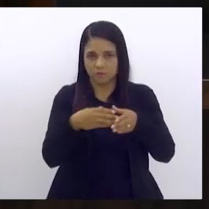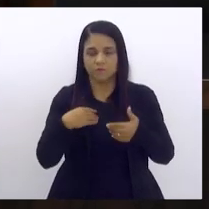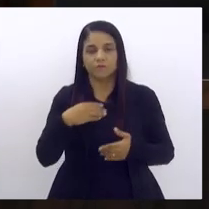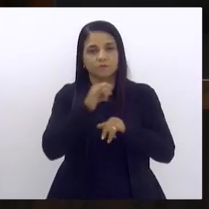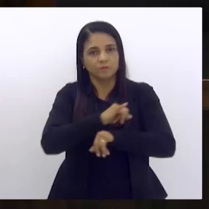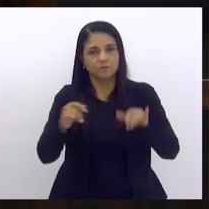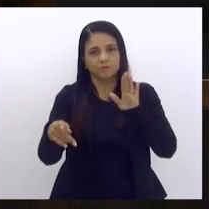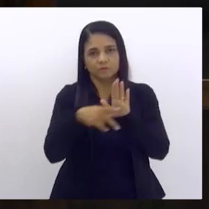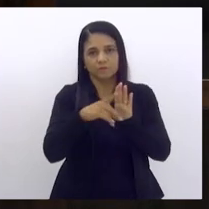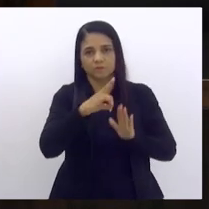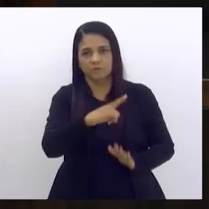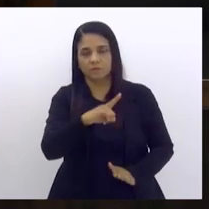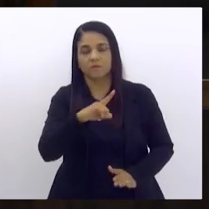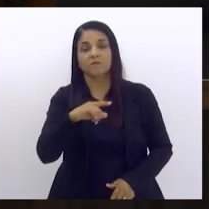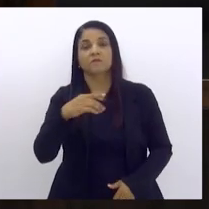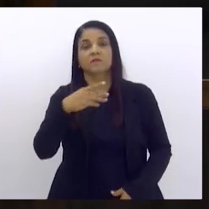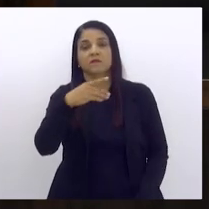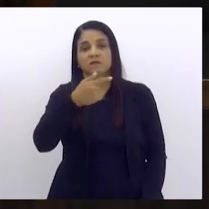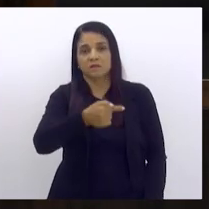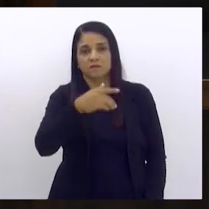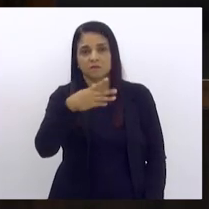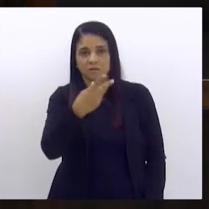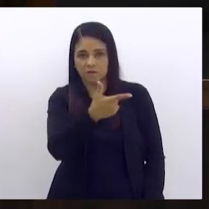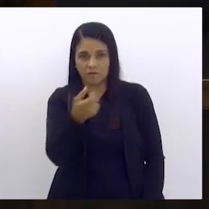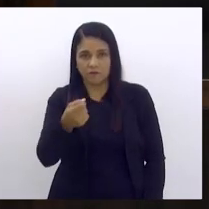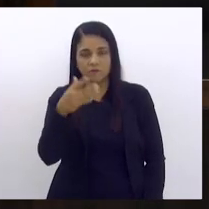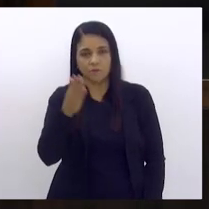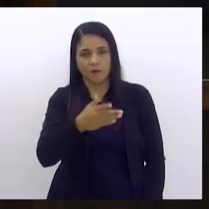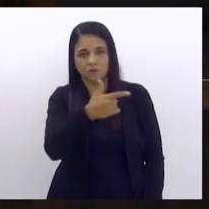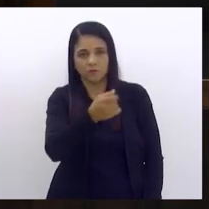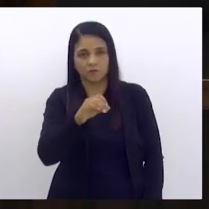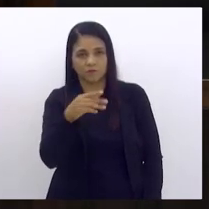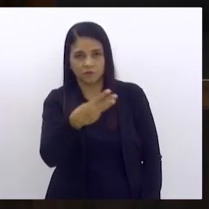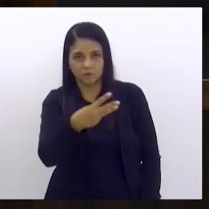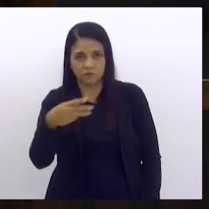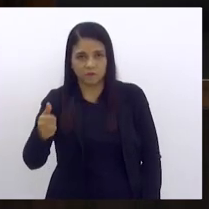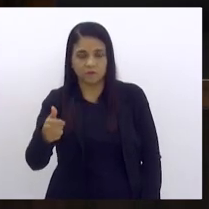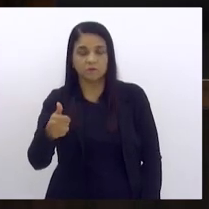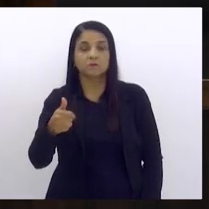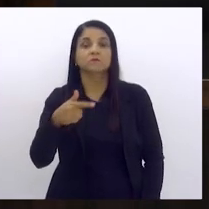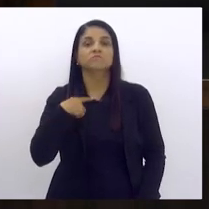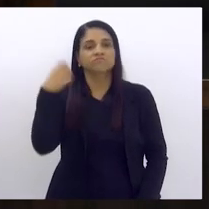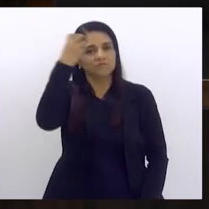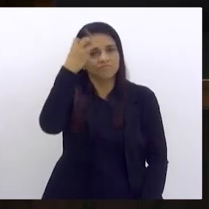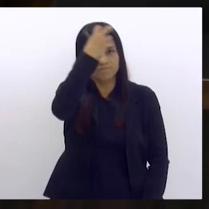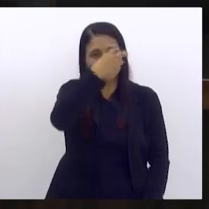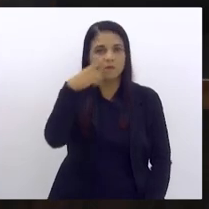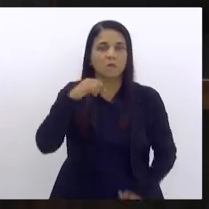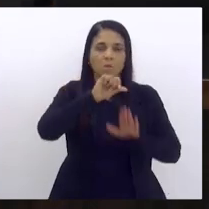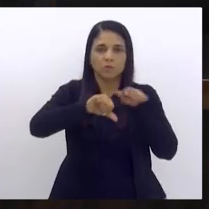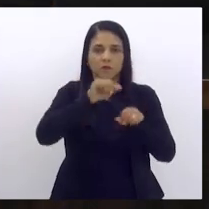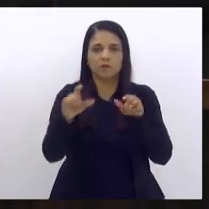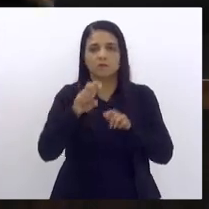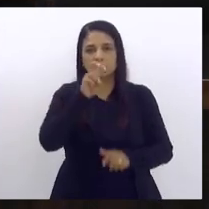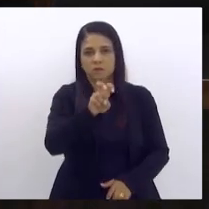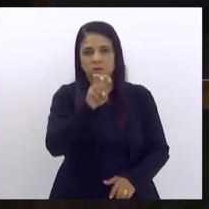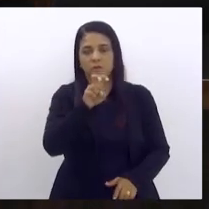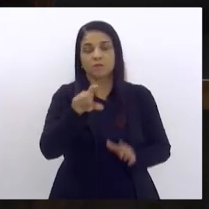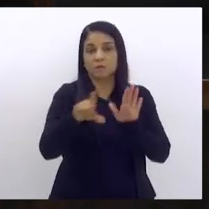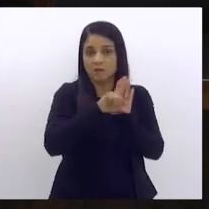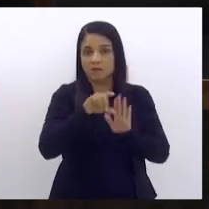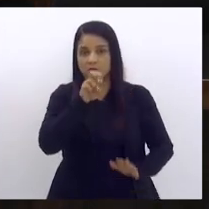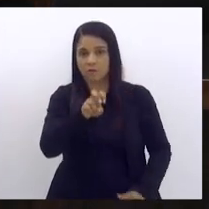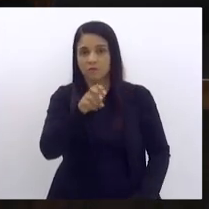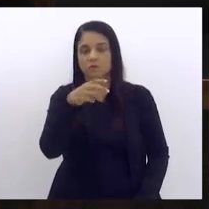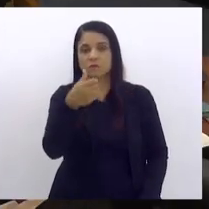o projeto de lei número 720, de 2023, de autoria da deputada Verônica Lima, que altera a lei número